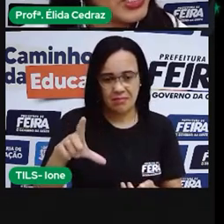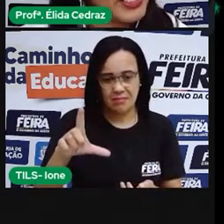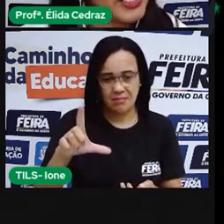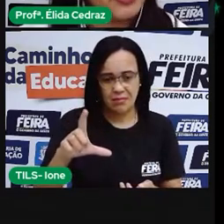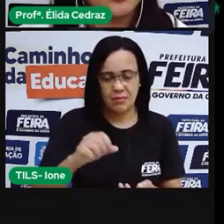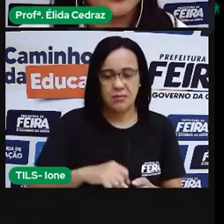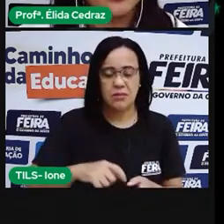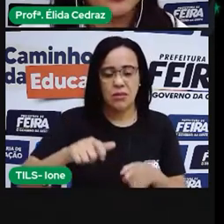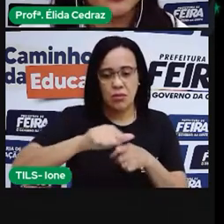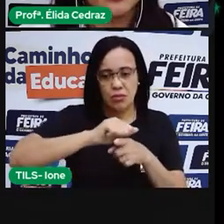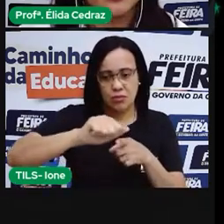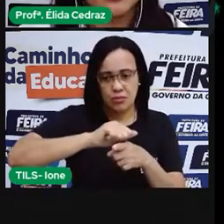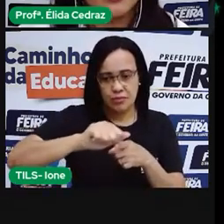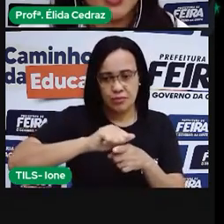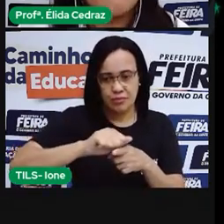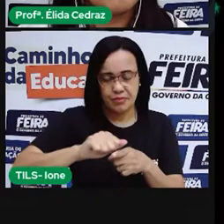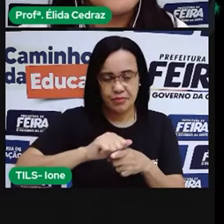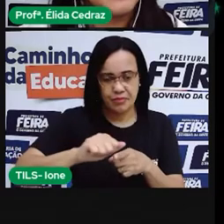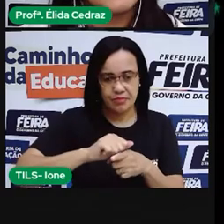Borracha.